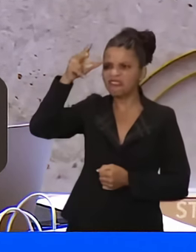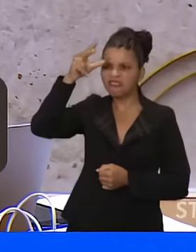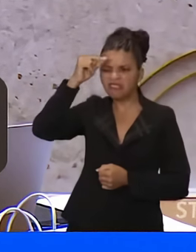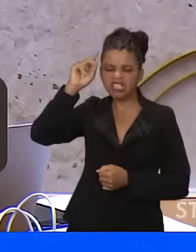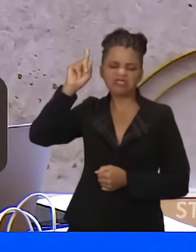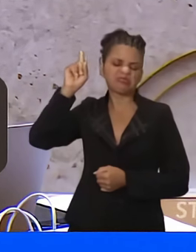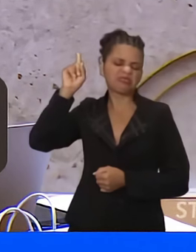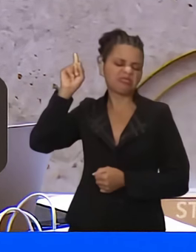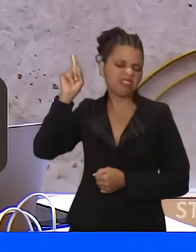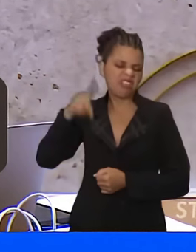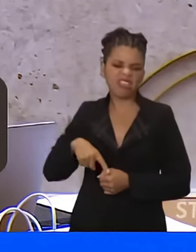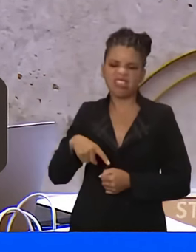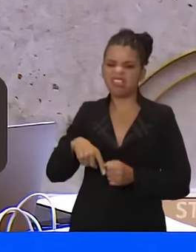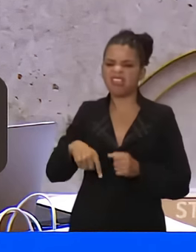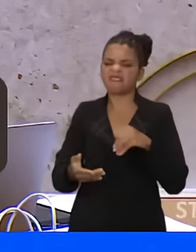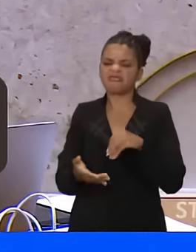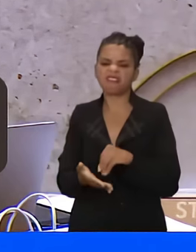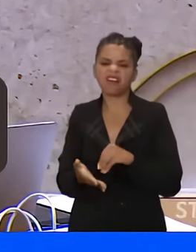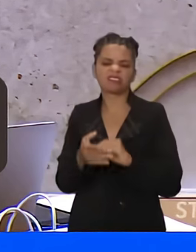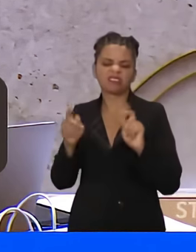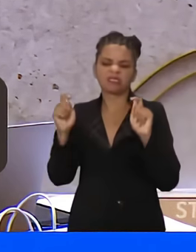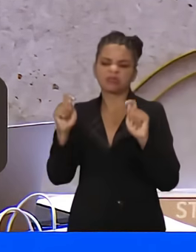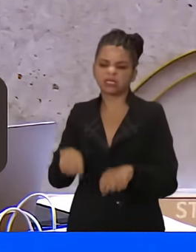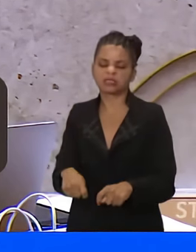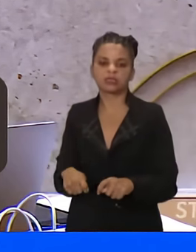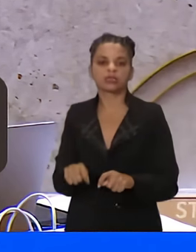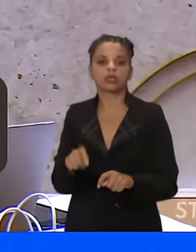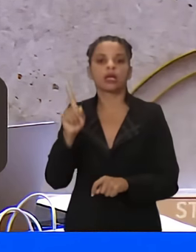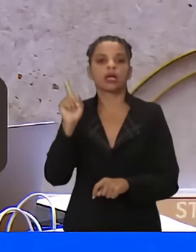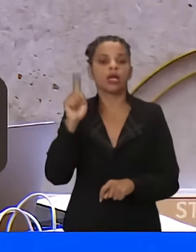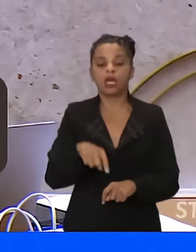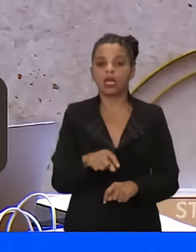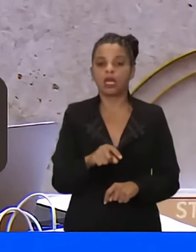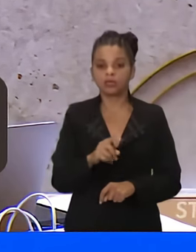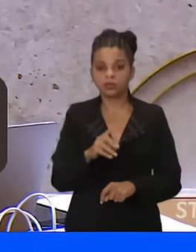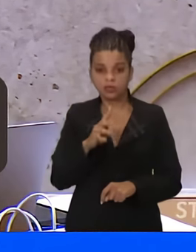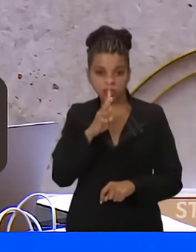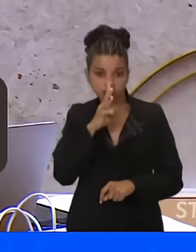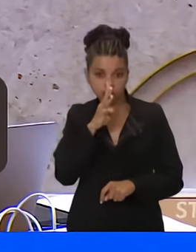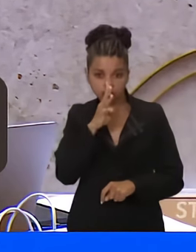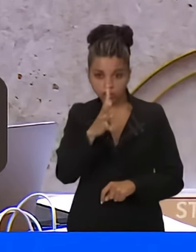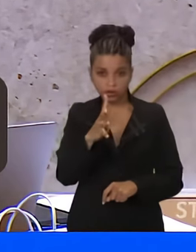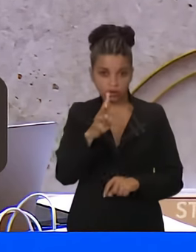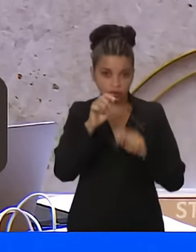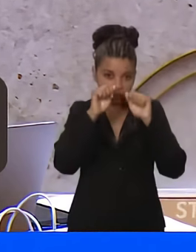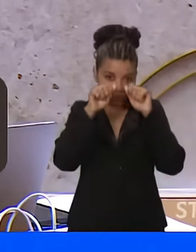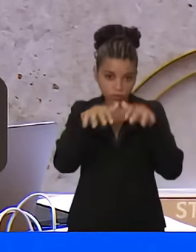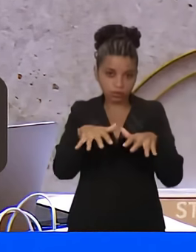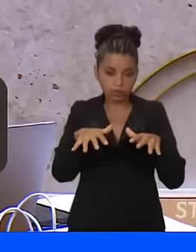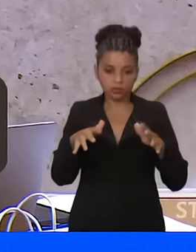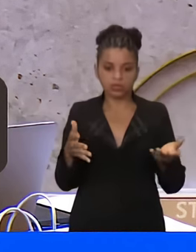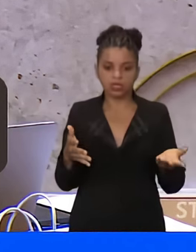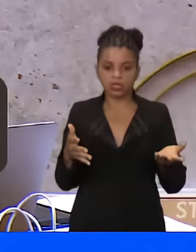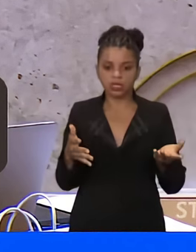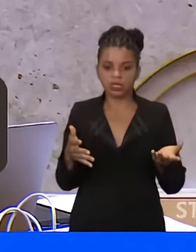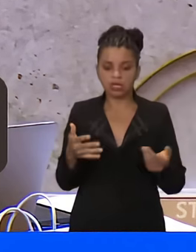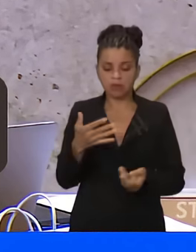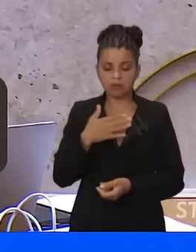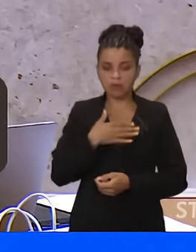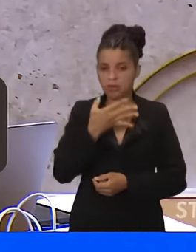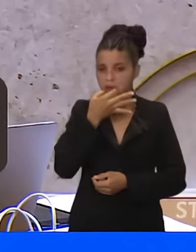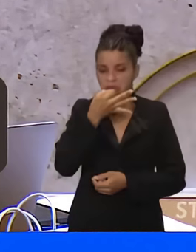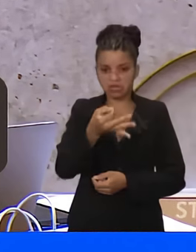completo, isso é uma injúria. E eu não acho que isso seja um caso que mereça